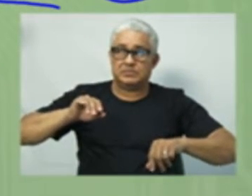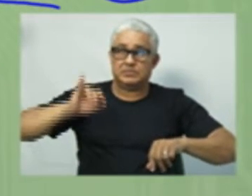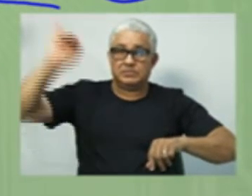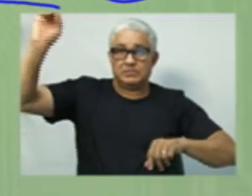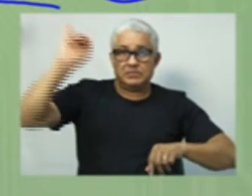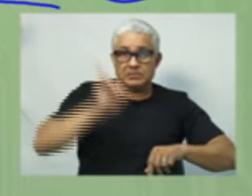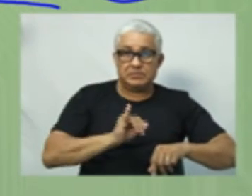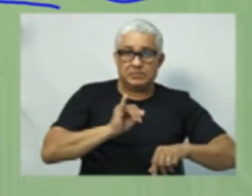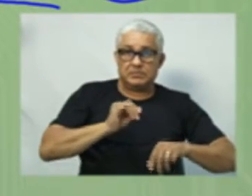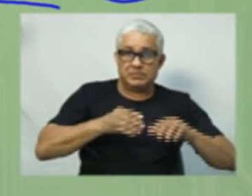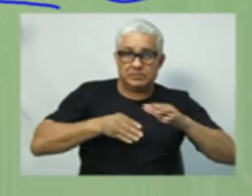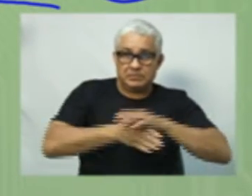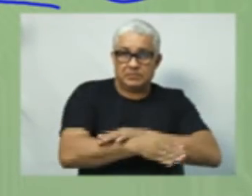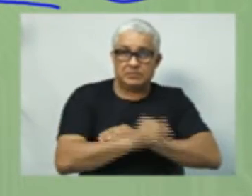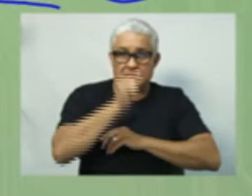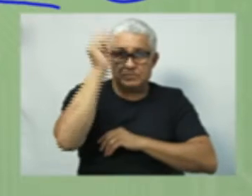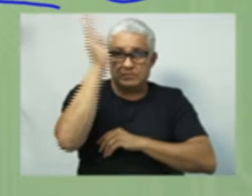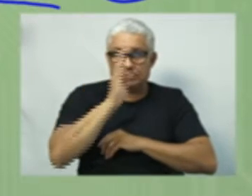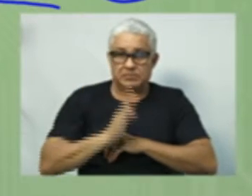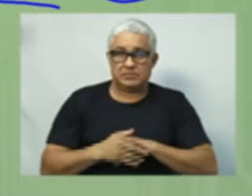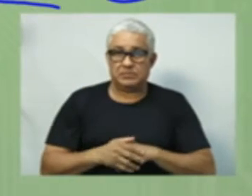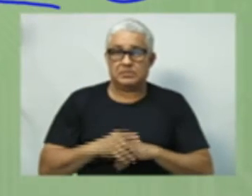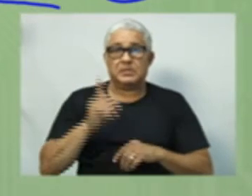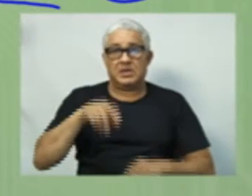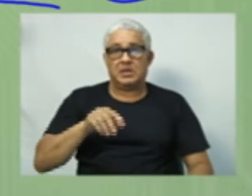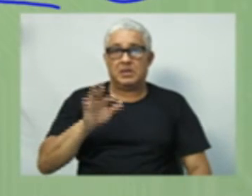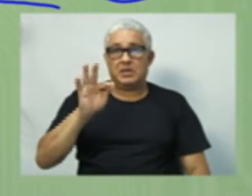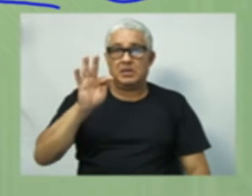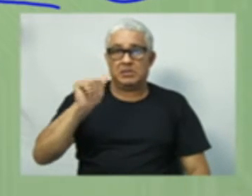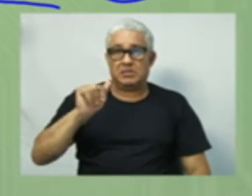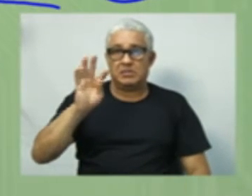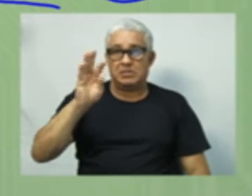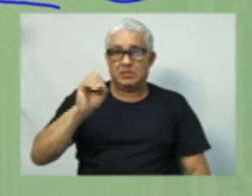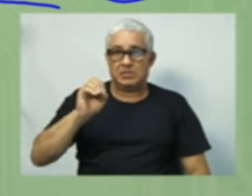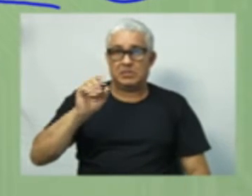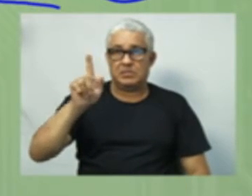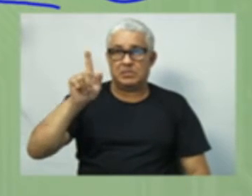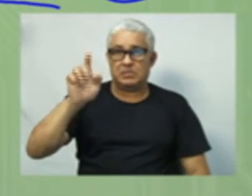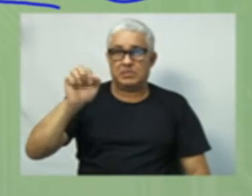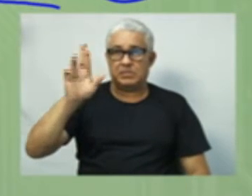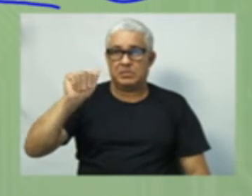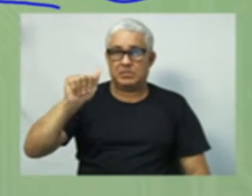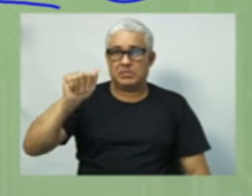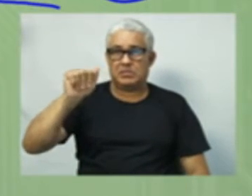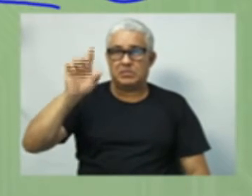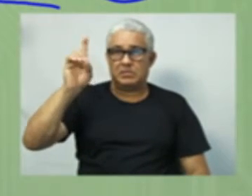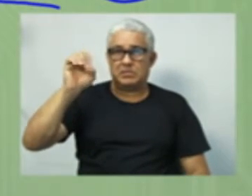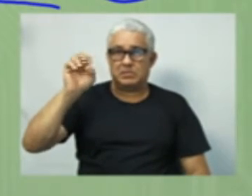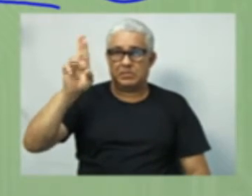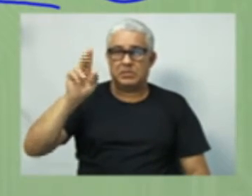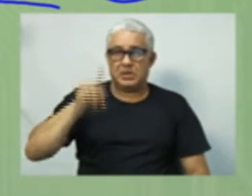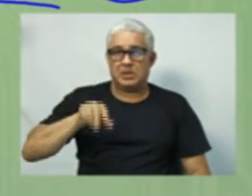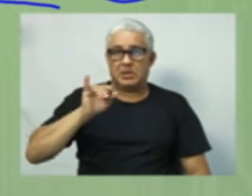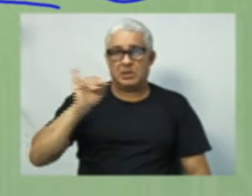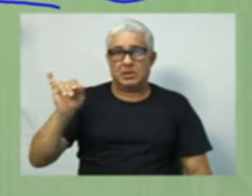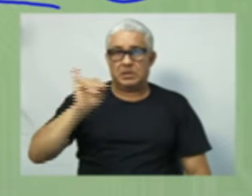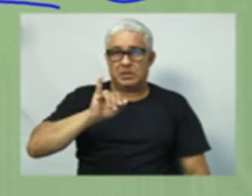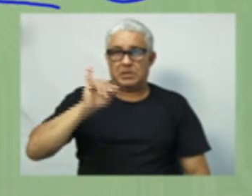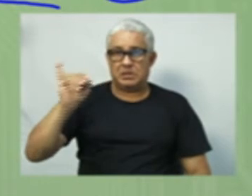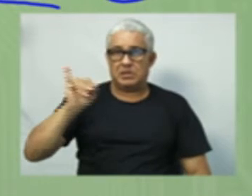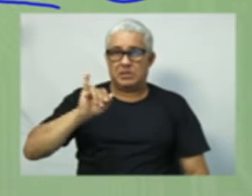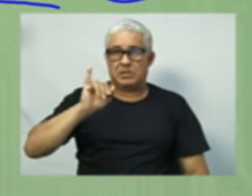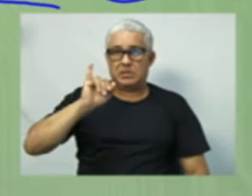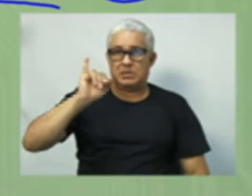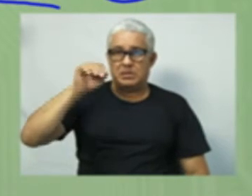gerou um fato gerador que é o Imposto sobre Importação, o